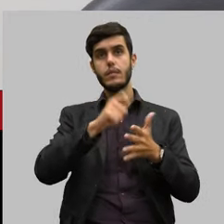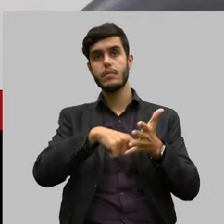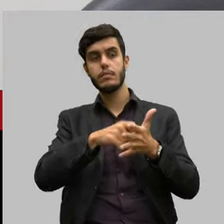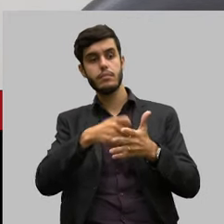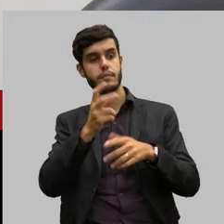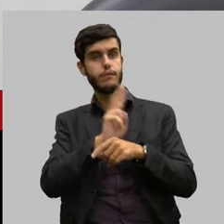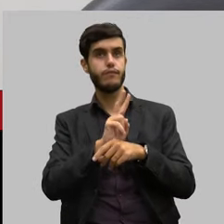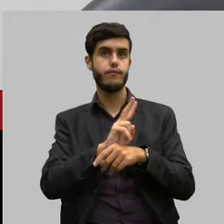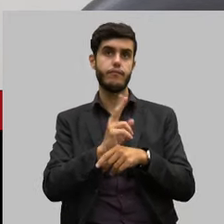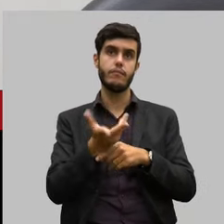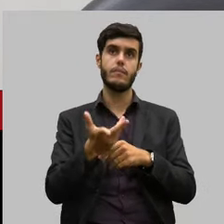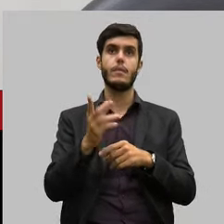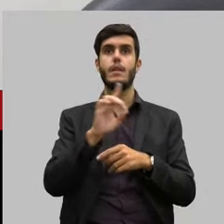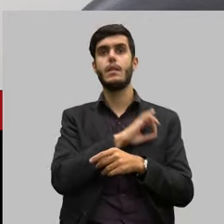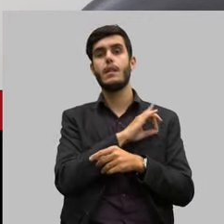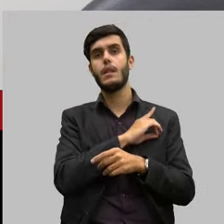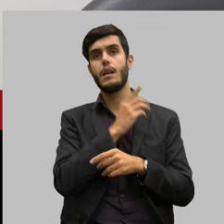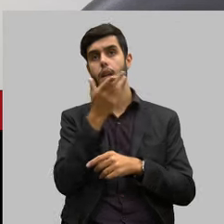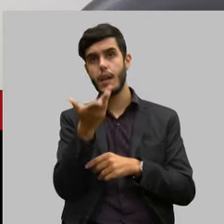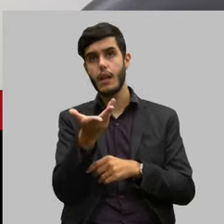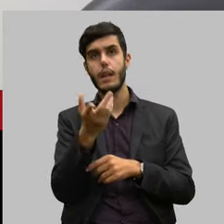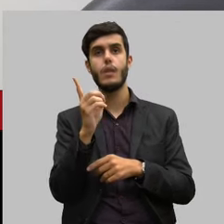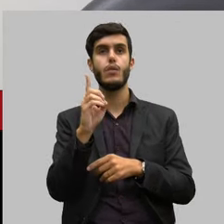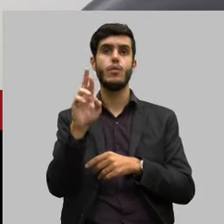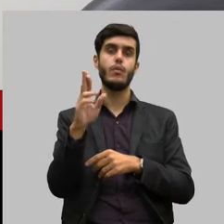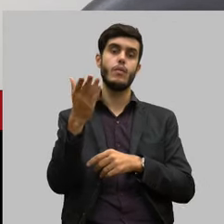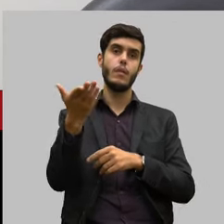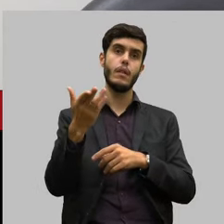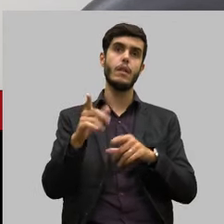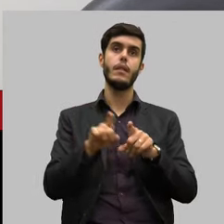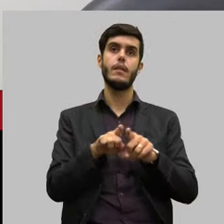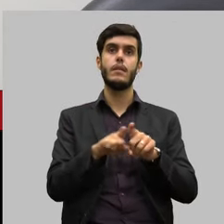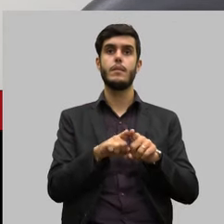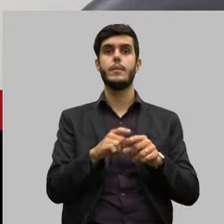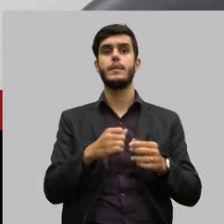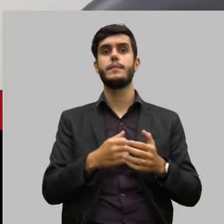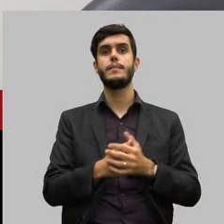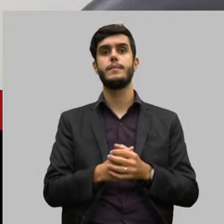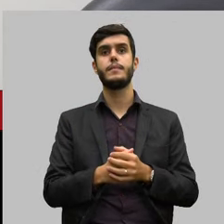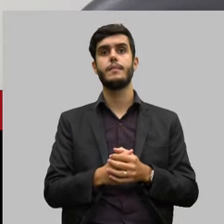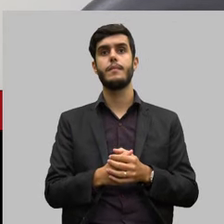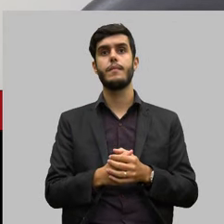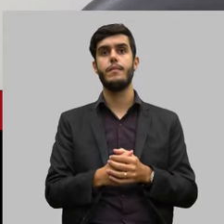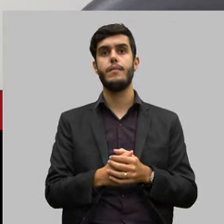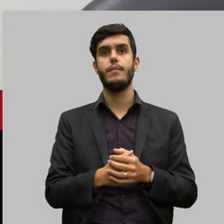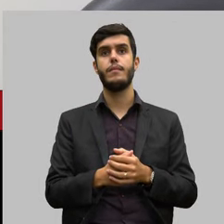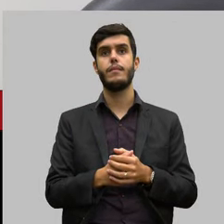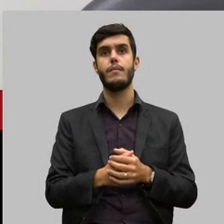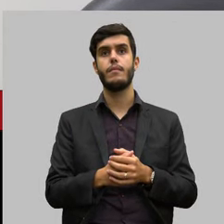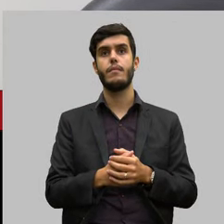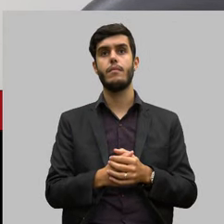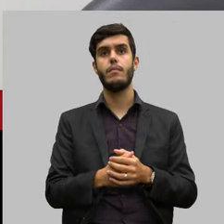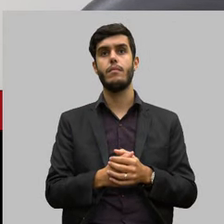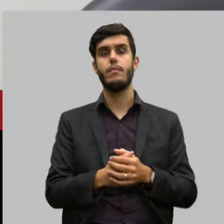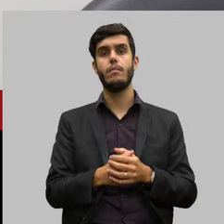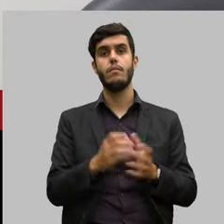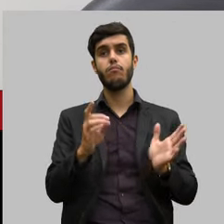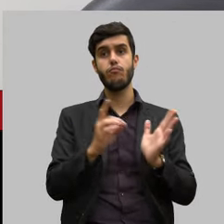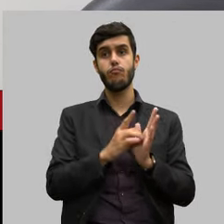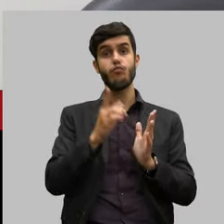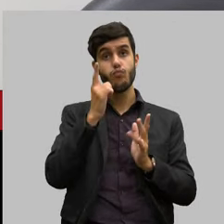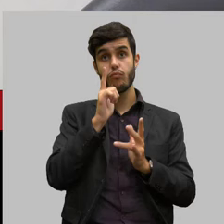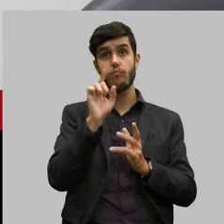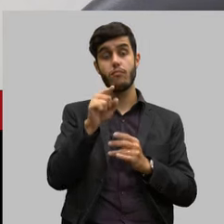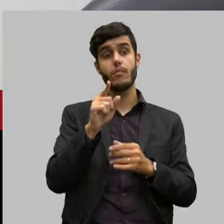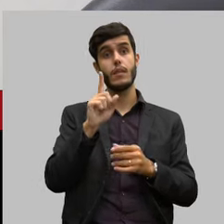Doutora delegada que tá aqui Doutora Camil Xará e aqui como Assembleia